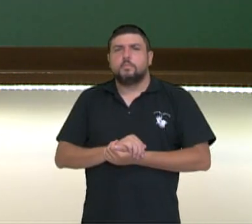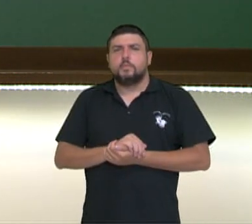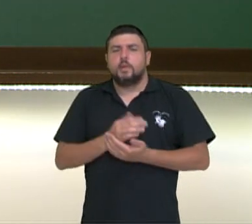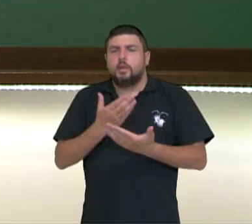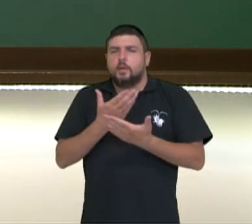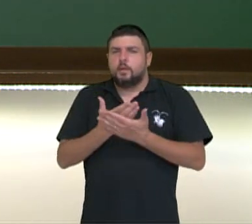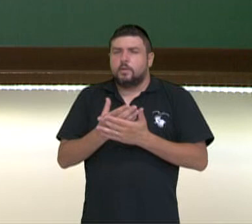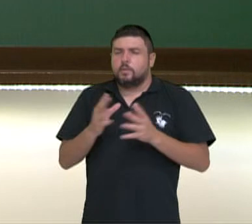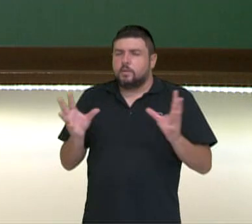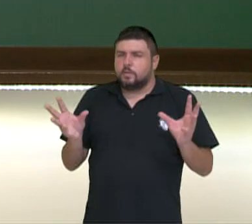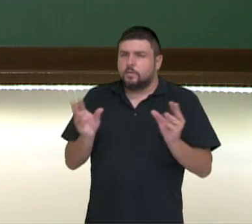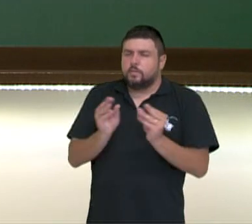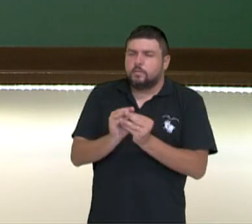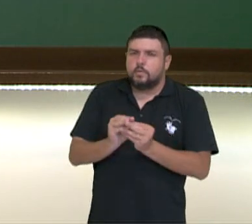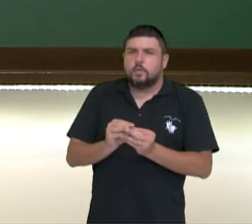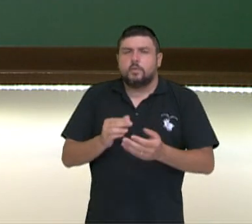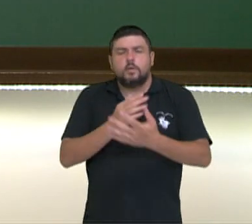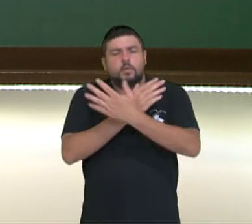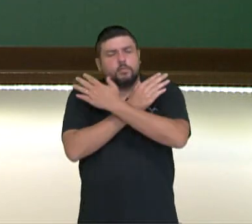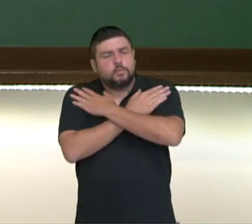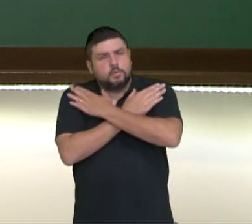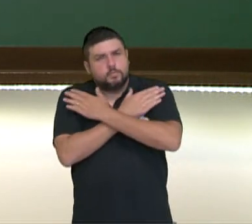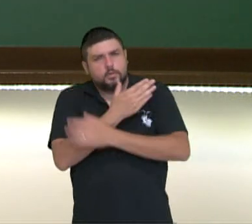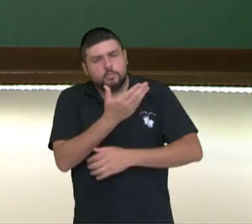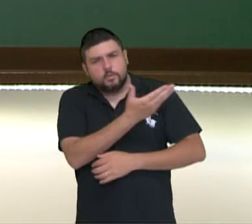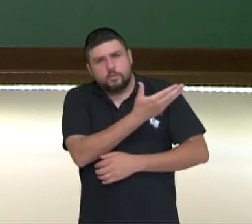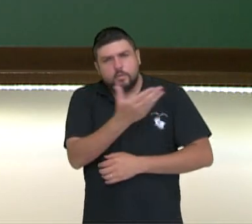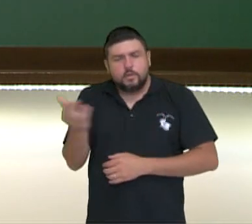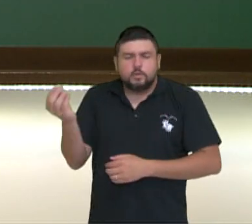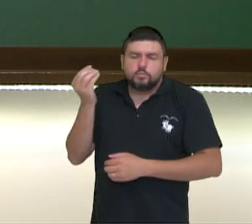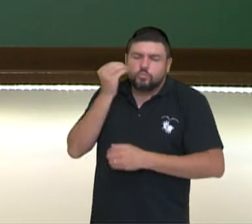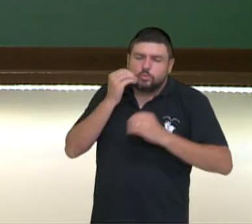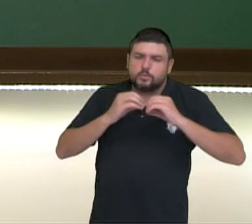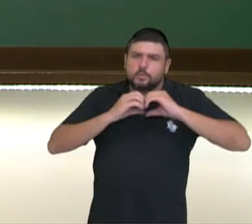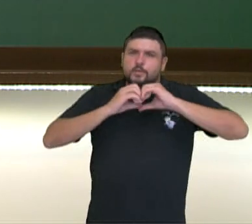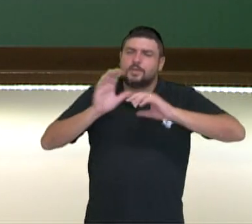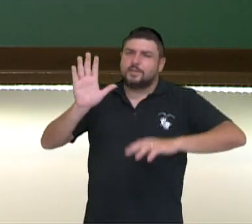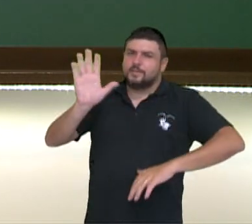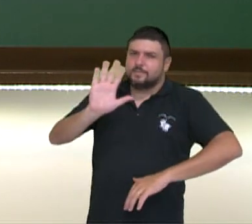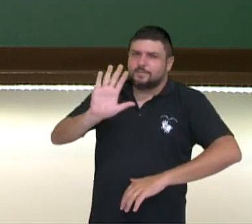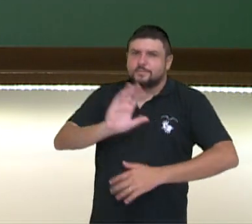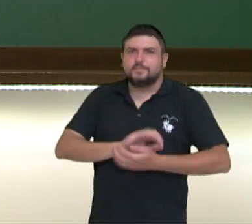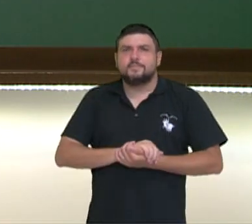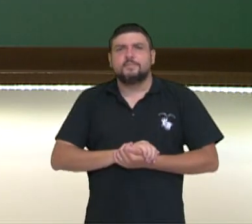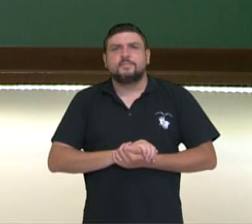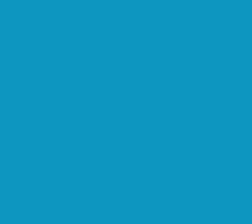isso, pessoal. Um abraço para cada um de vocês, um beijo no coração e tchau, tchau!